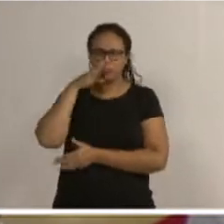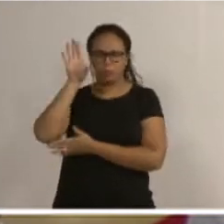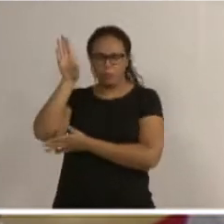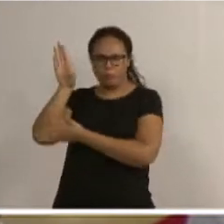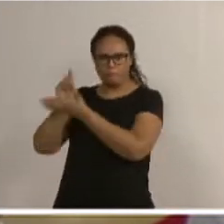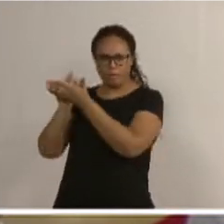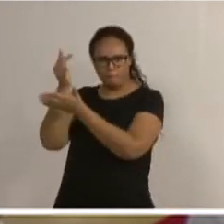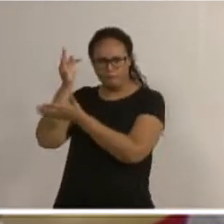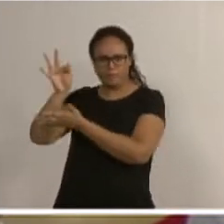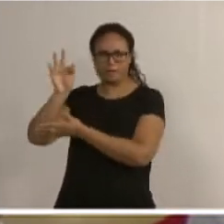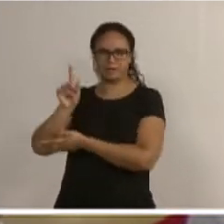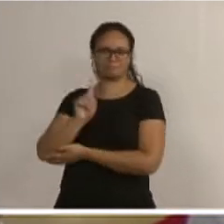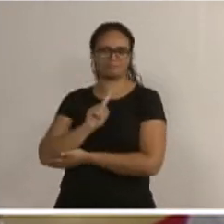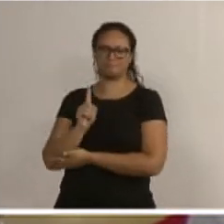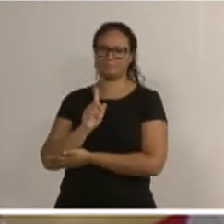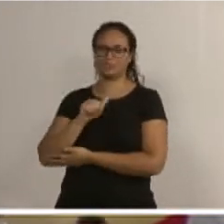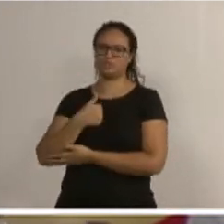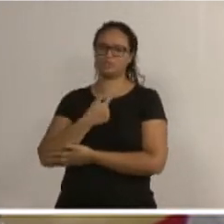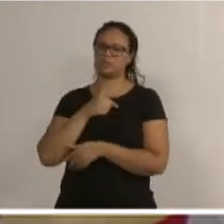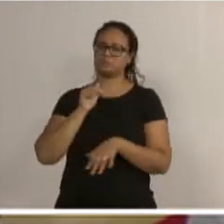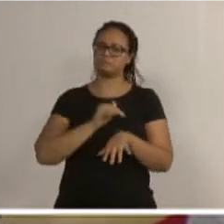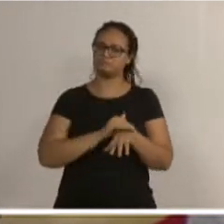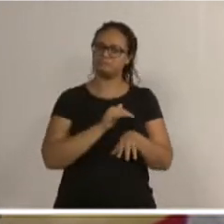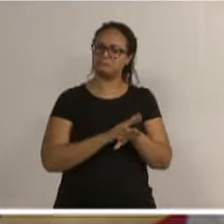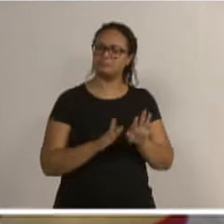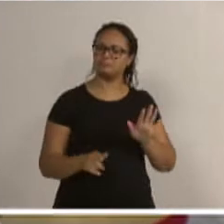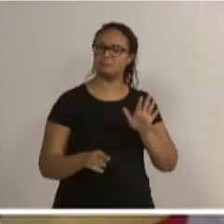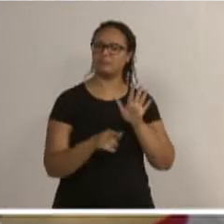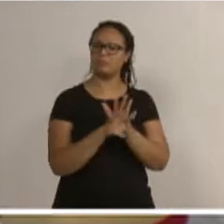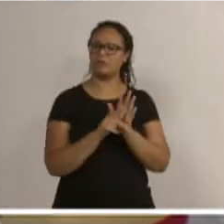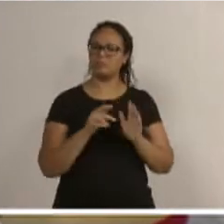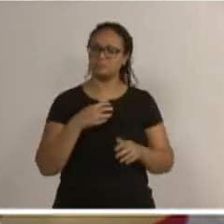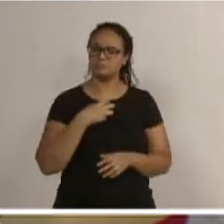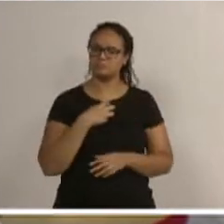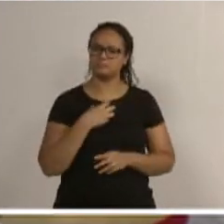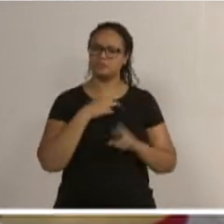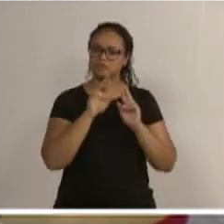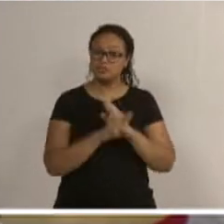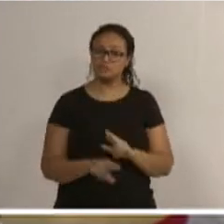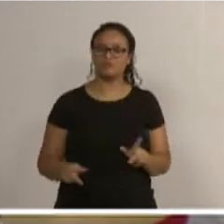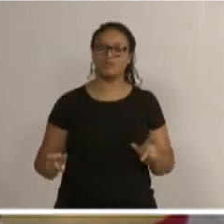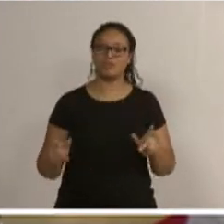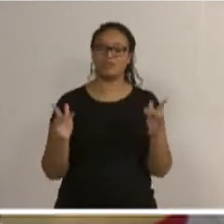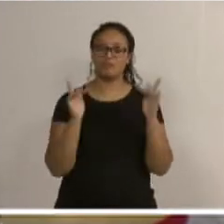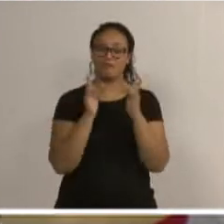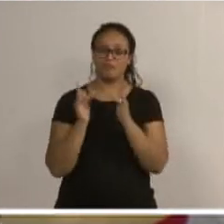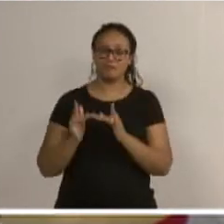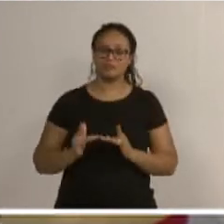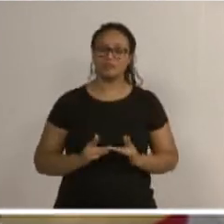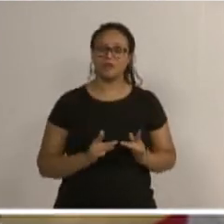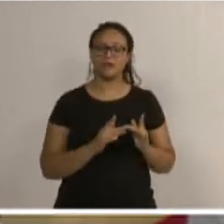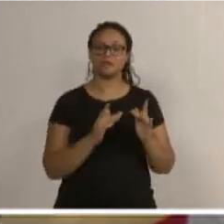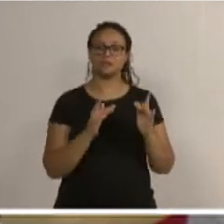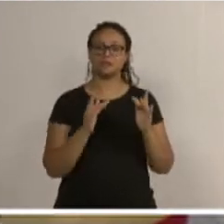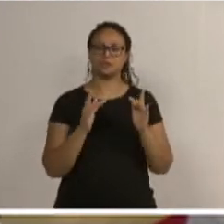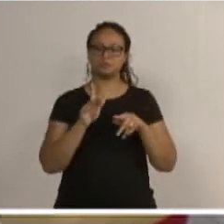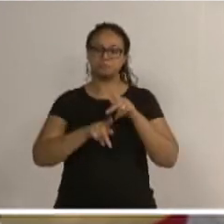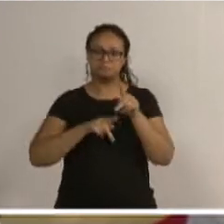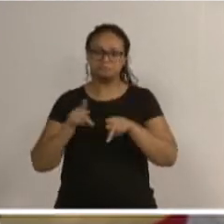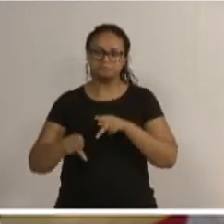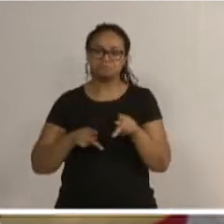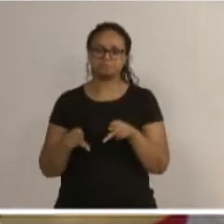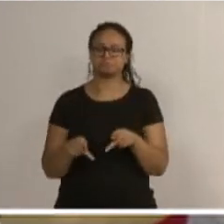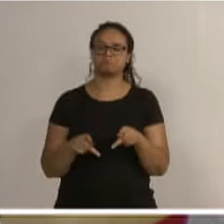queremos ser uma agência de regulação que tenha contato com o público, que é o beneficiário e que é o